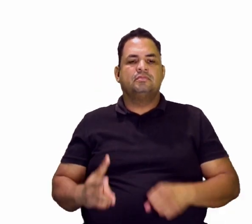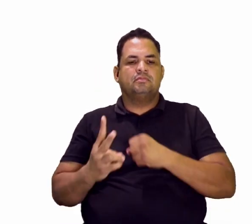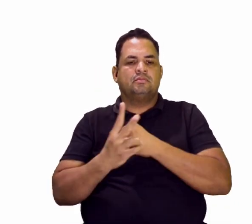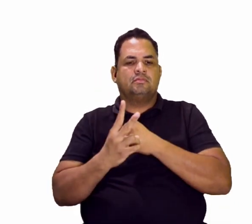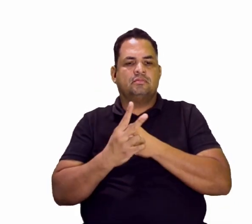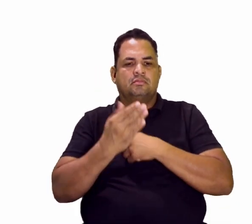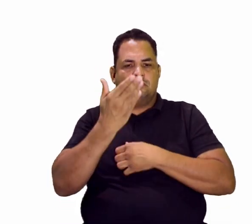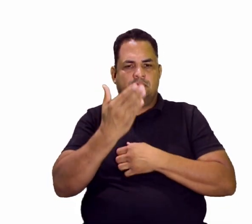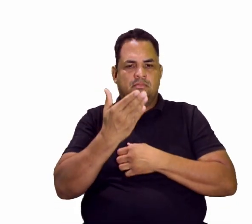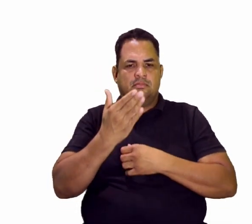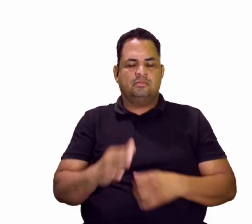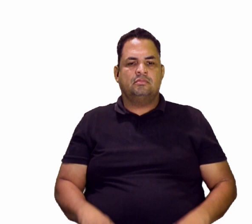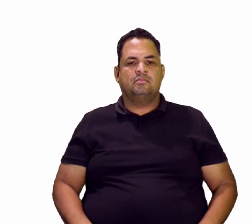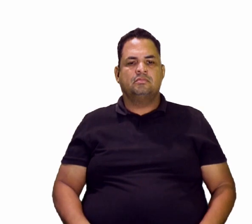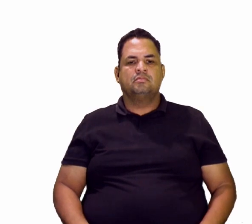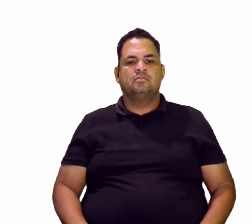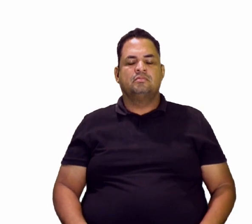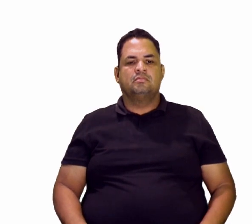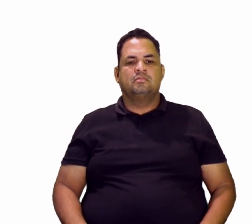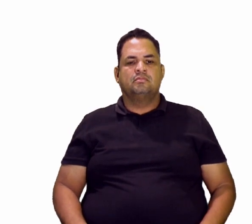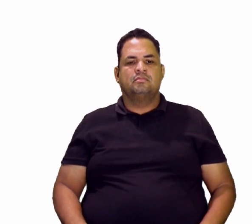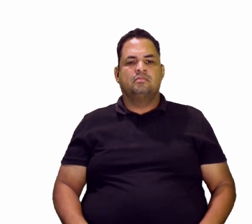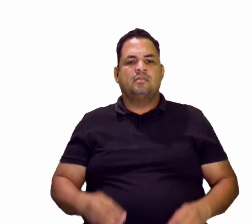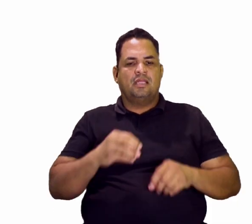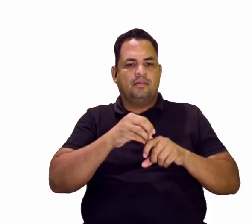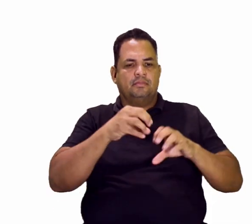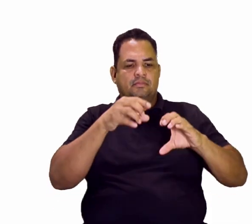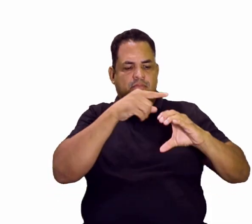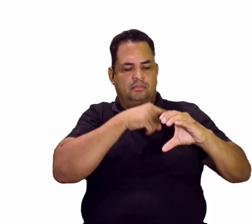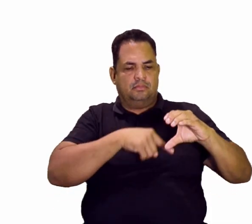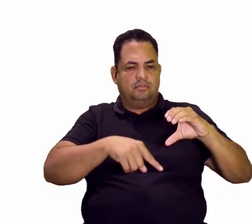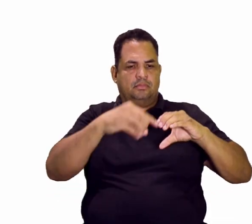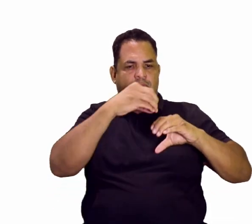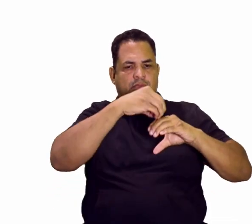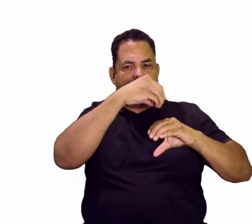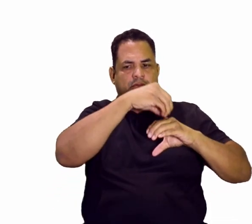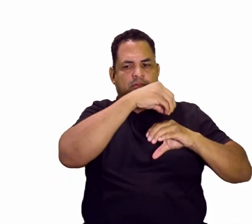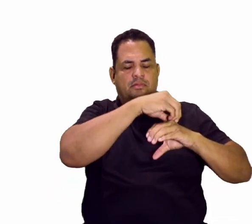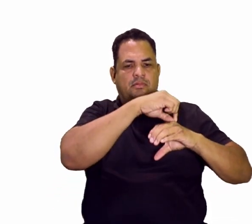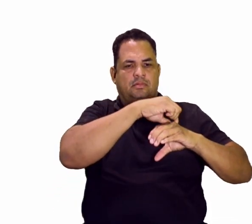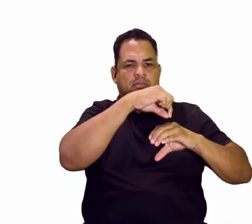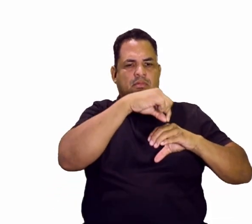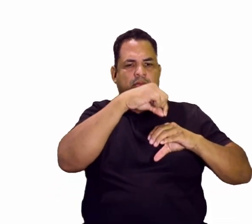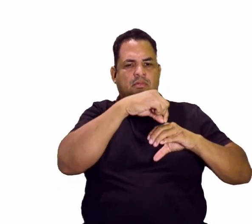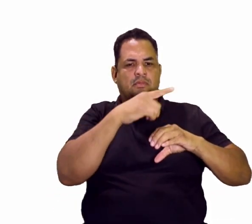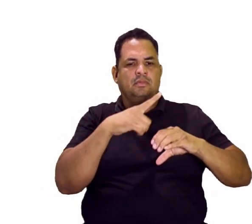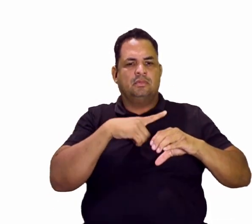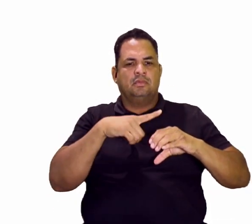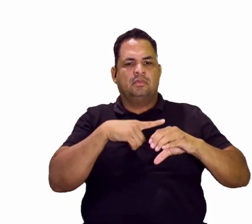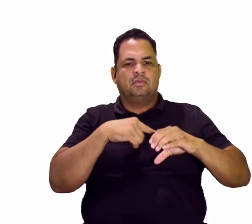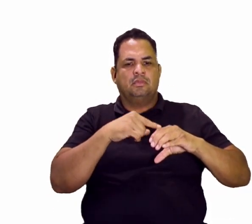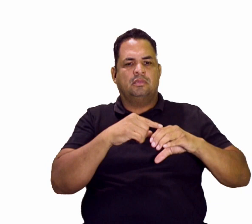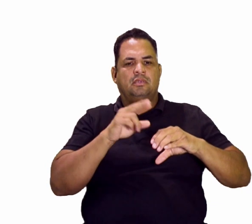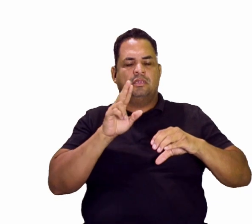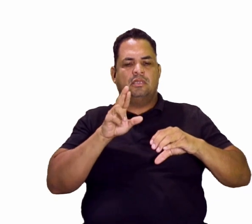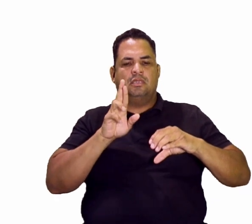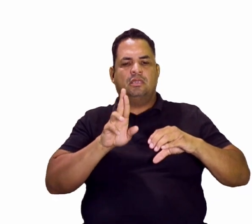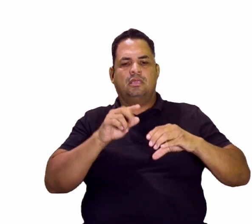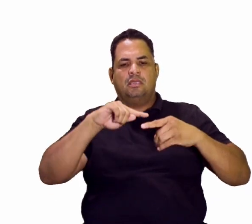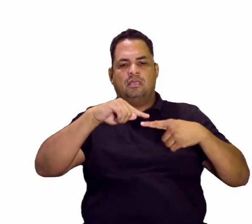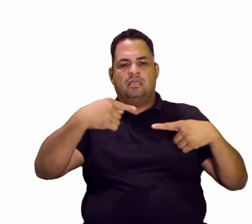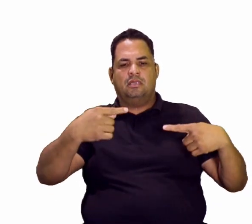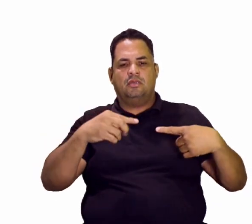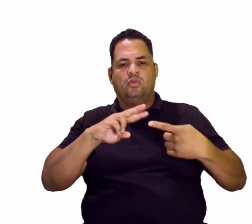proteínas ou glicídios presos aí ao envelope, tá? Nós vamos ter ou RNA